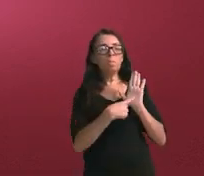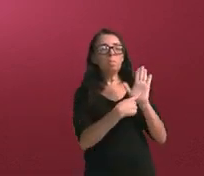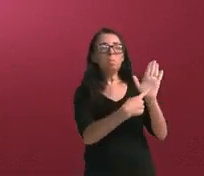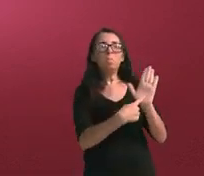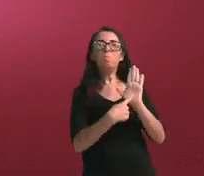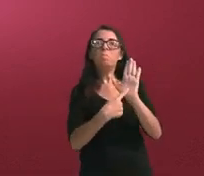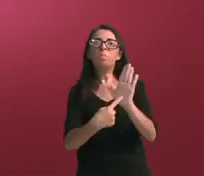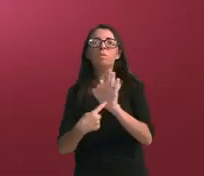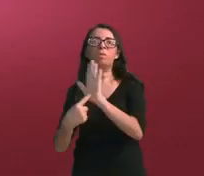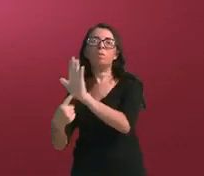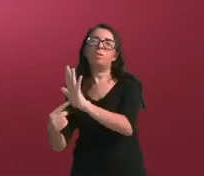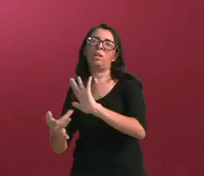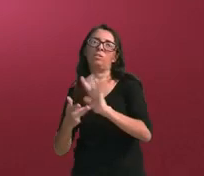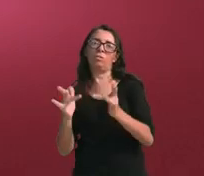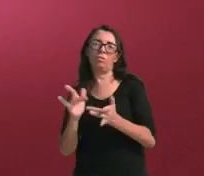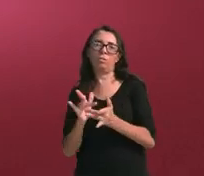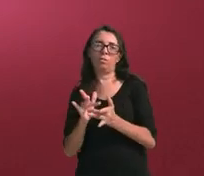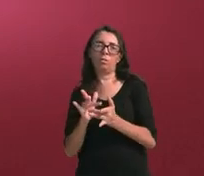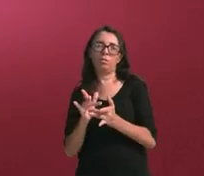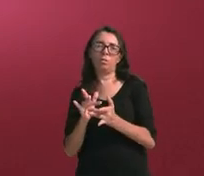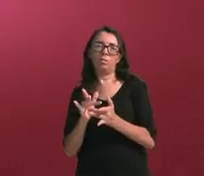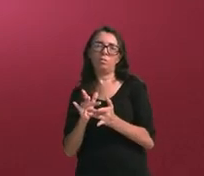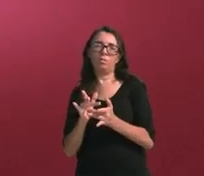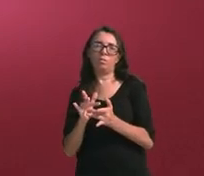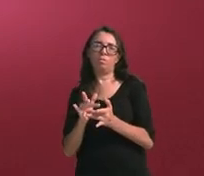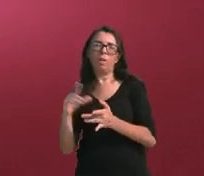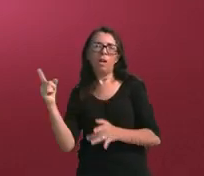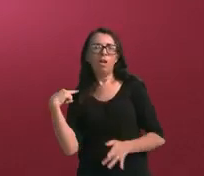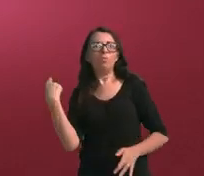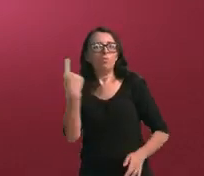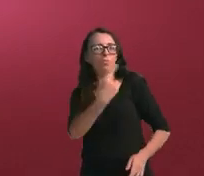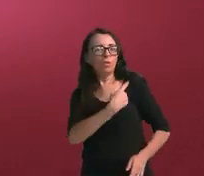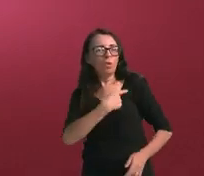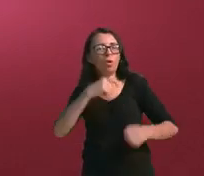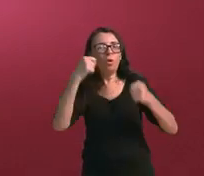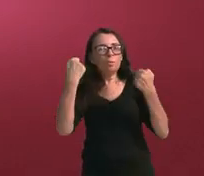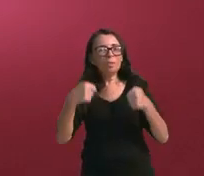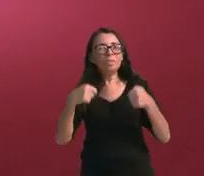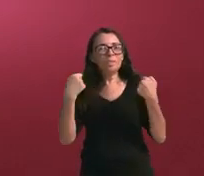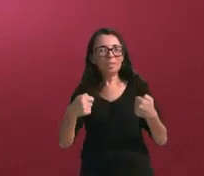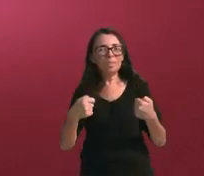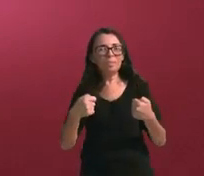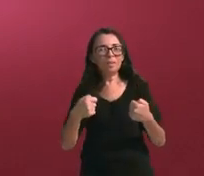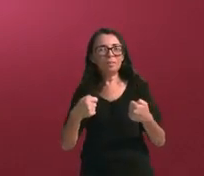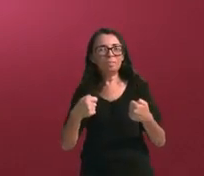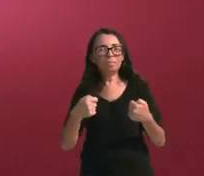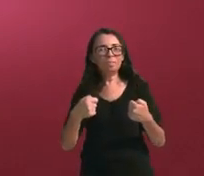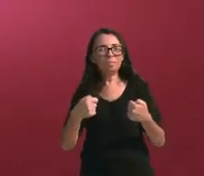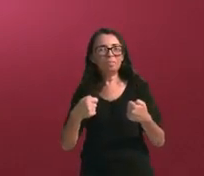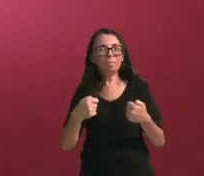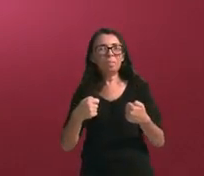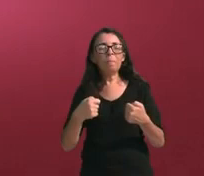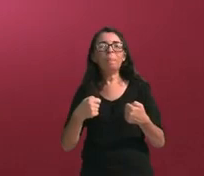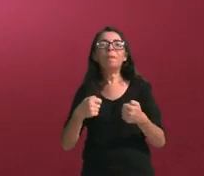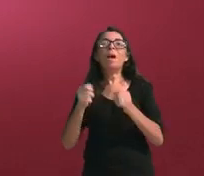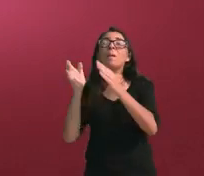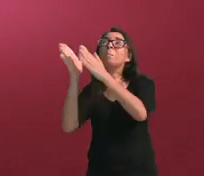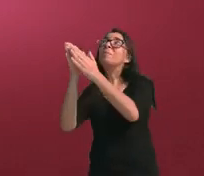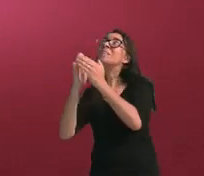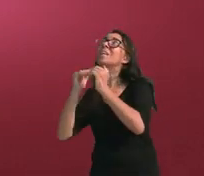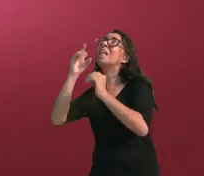Temos que vigiar nisso, amados. Se Deus realiza através de nós obras maravilhosas,